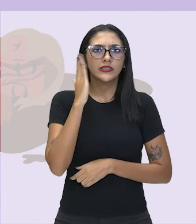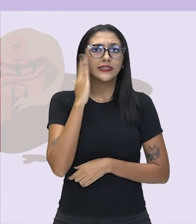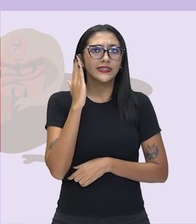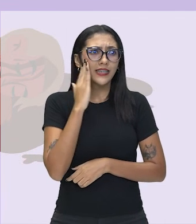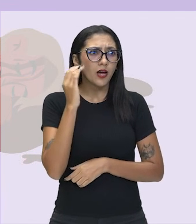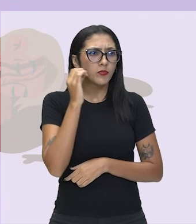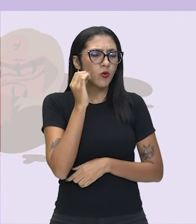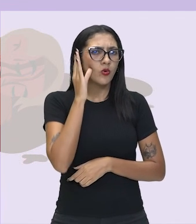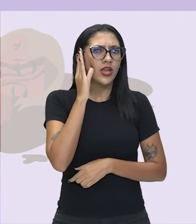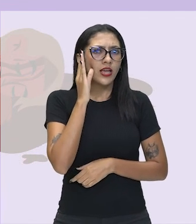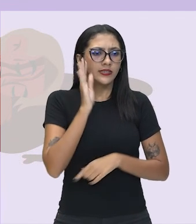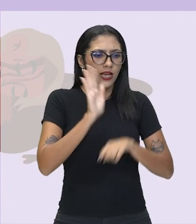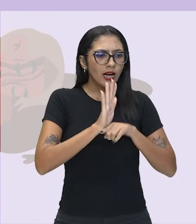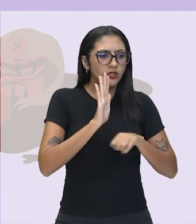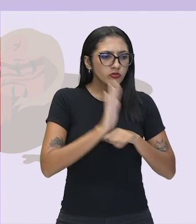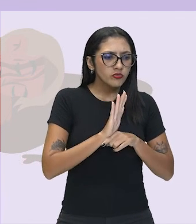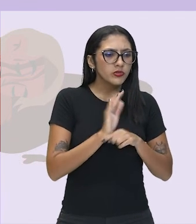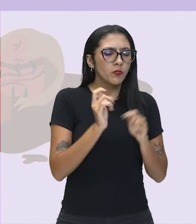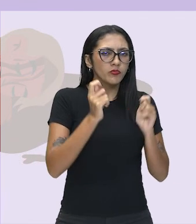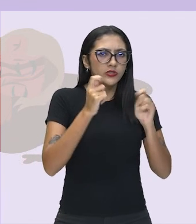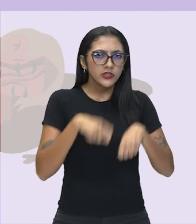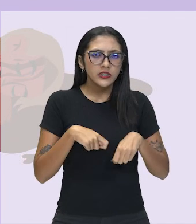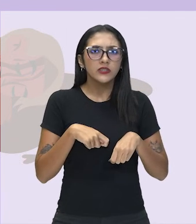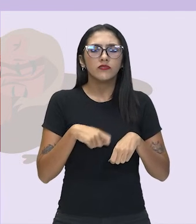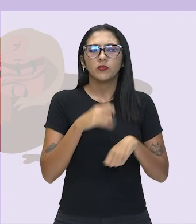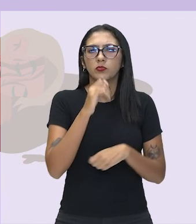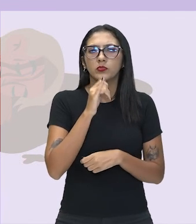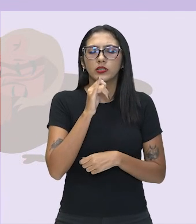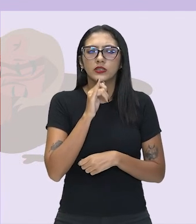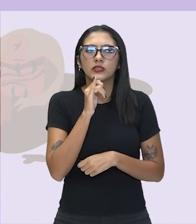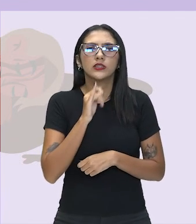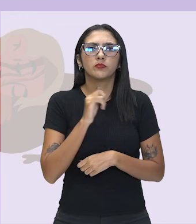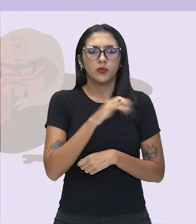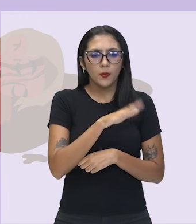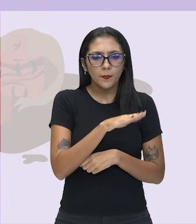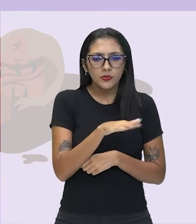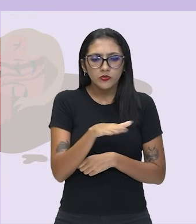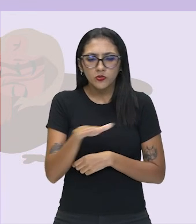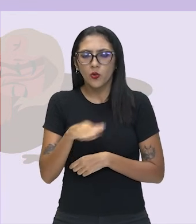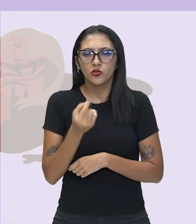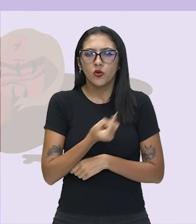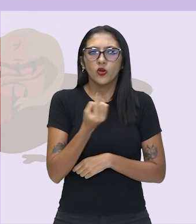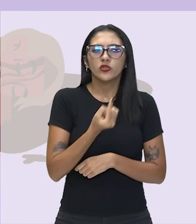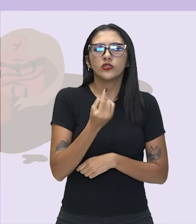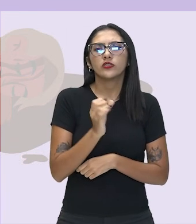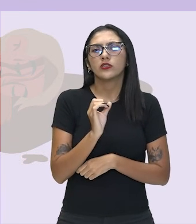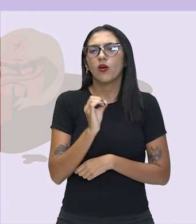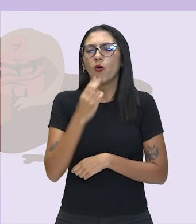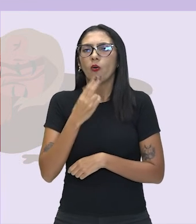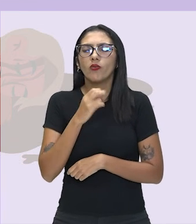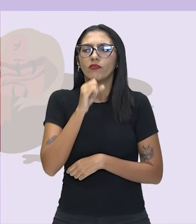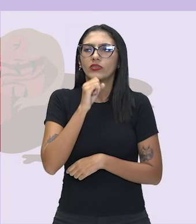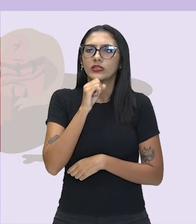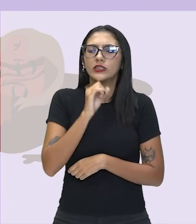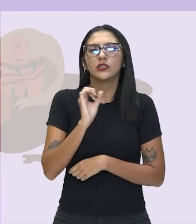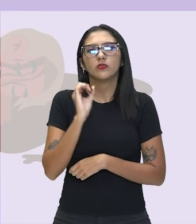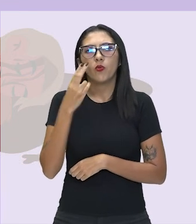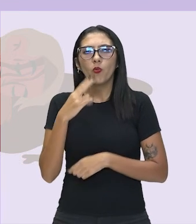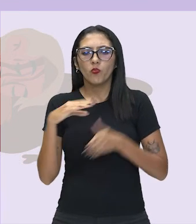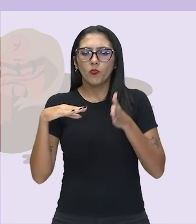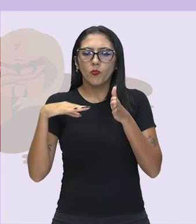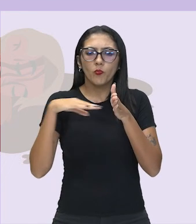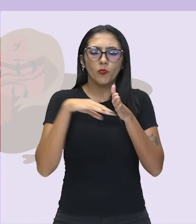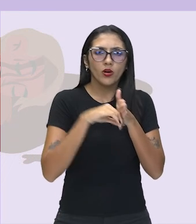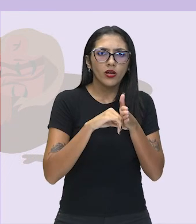risco pessoal, a criança abandonada ou extraviada ou a pessoa inválida ou ferida ao desamparo ou